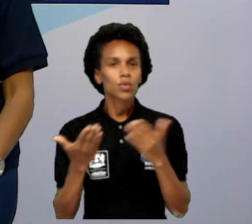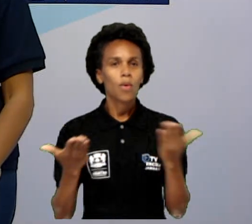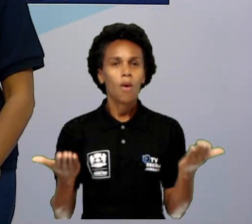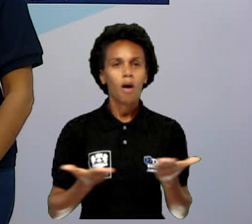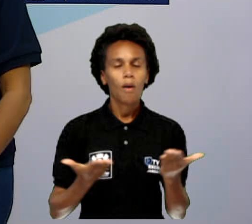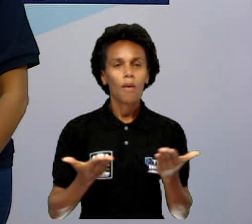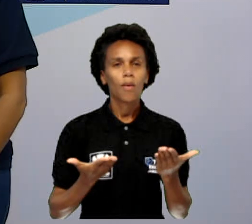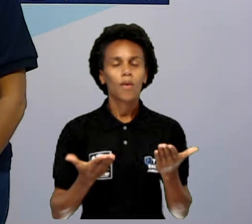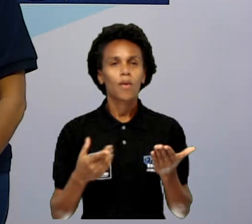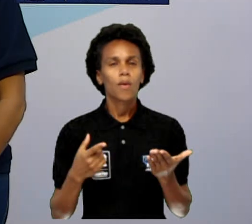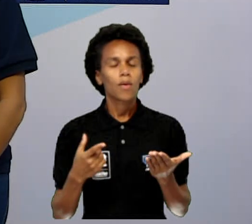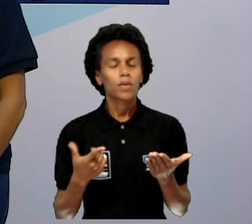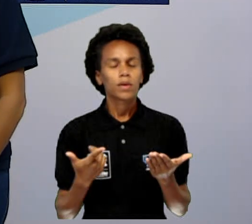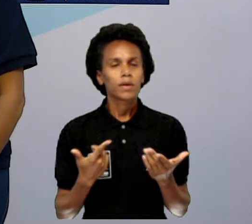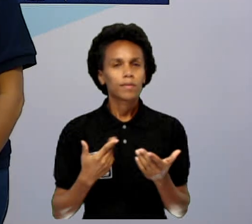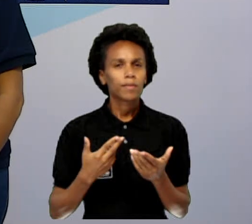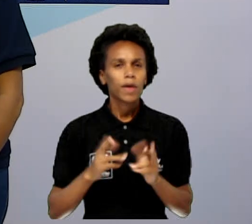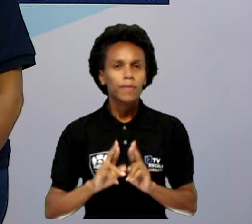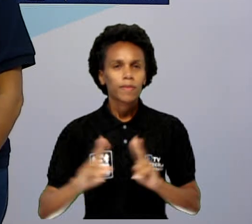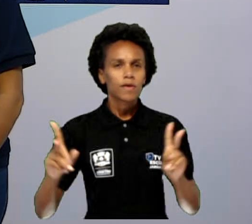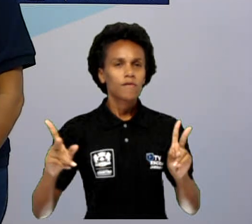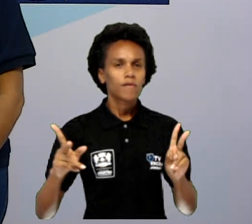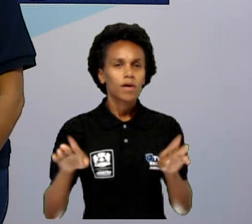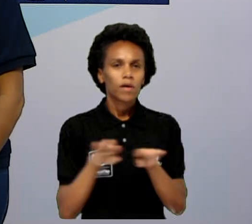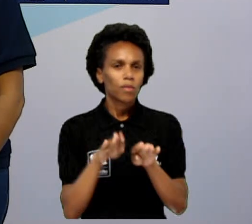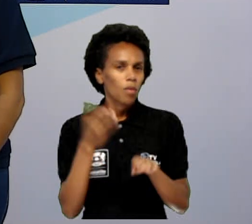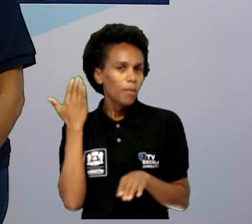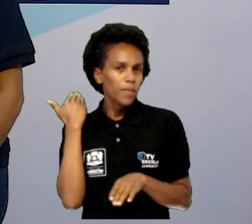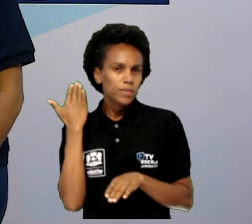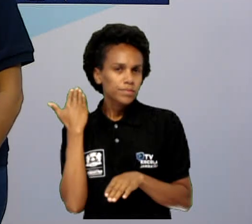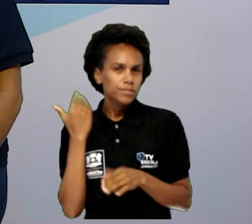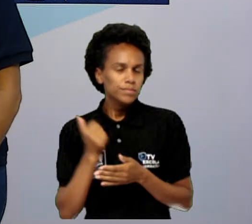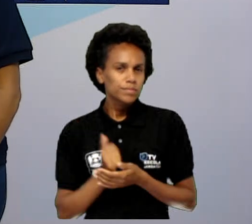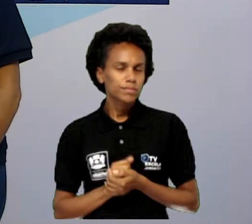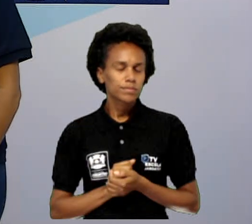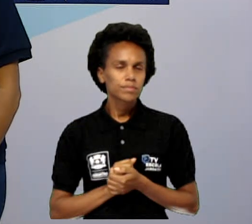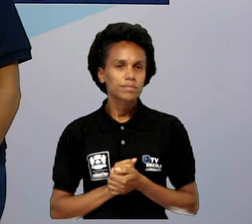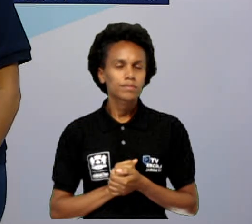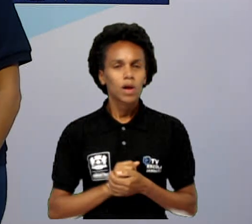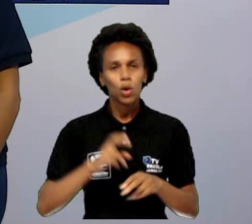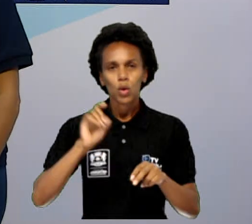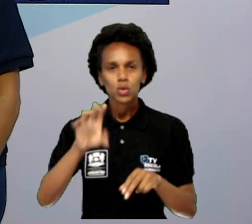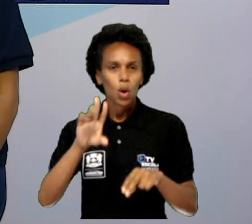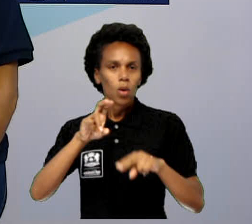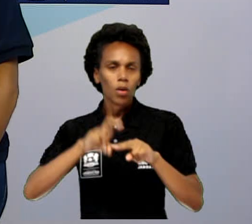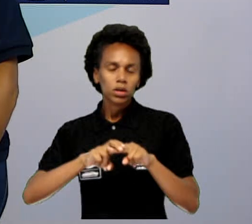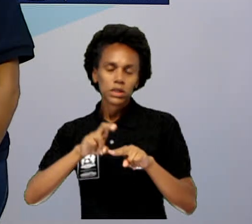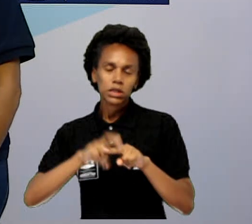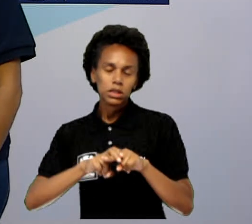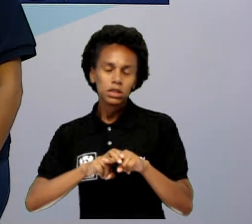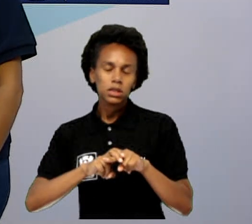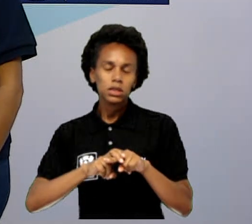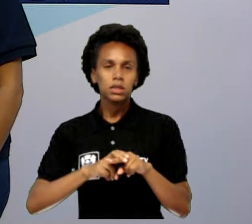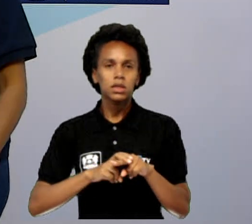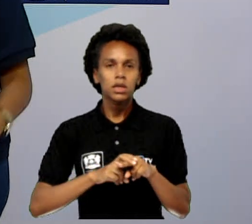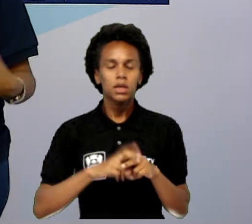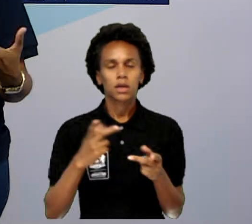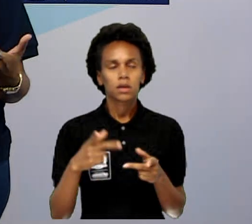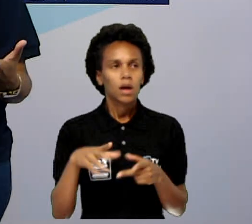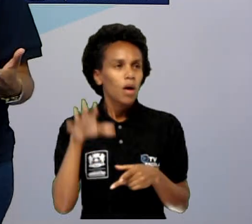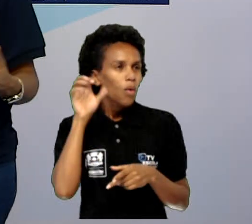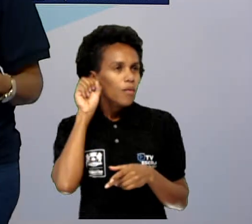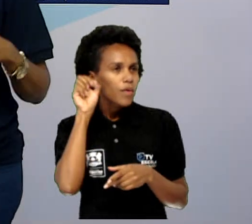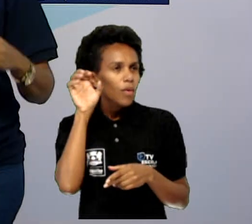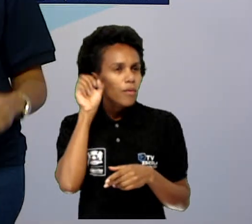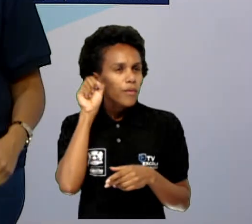na cadeira, ficar sentadinho, ouvindo o que a tia manda, né? Fazer a tarefa que a tia manda. Não, hoje em